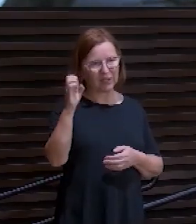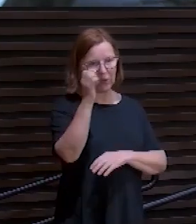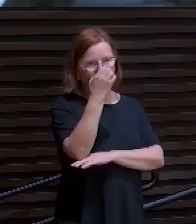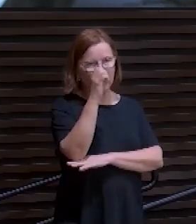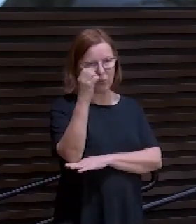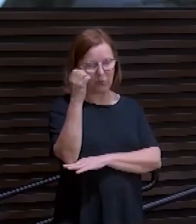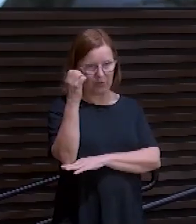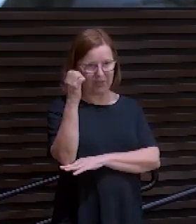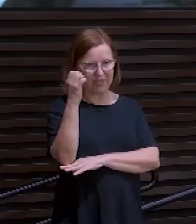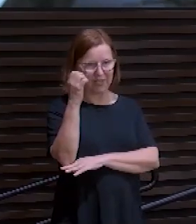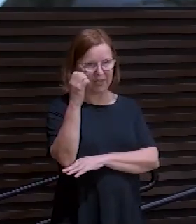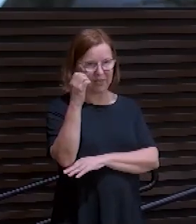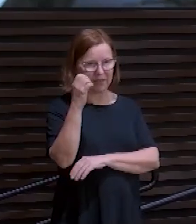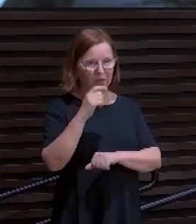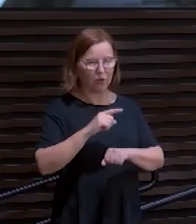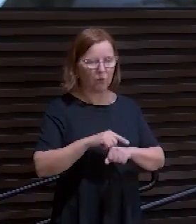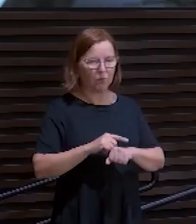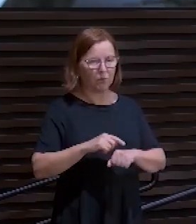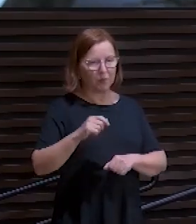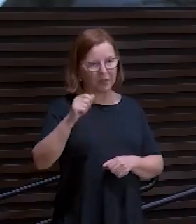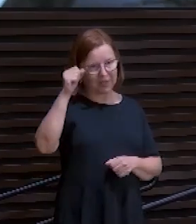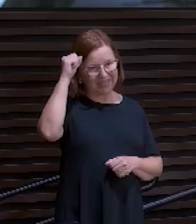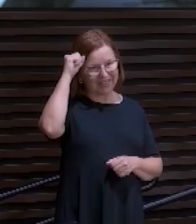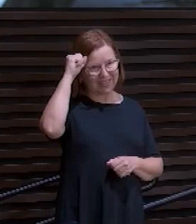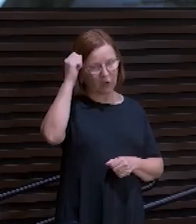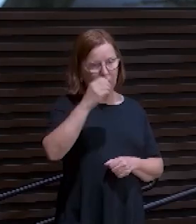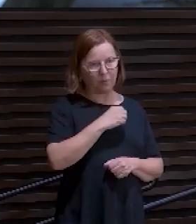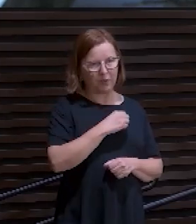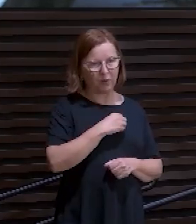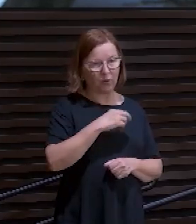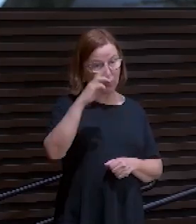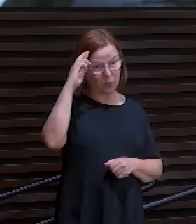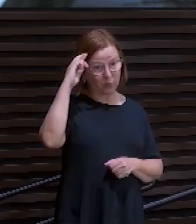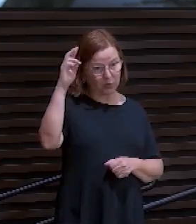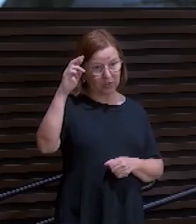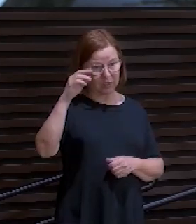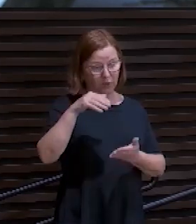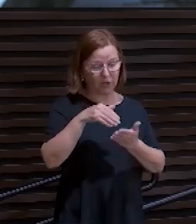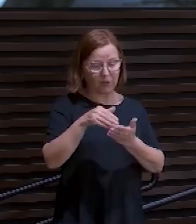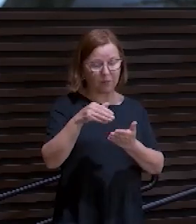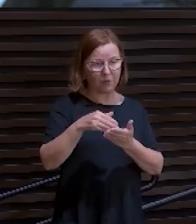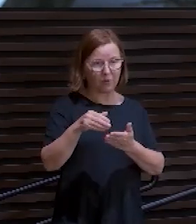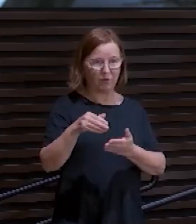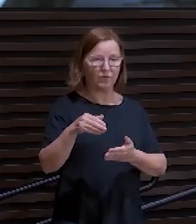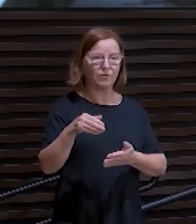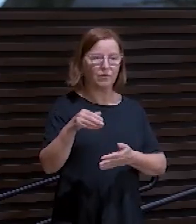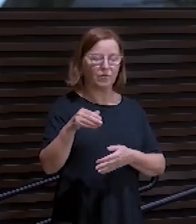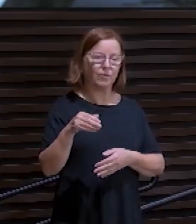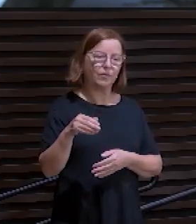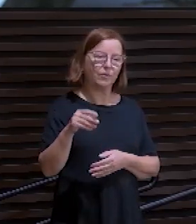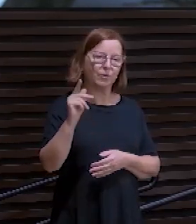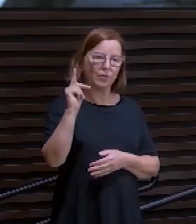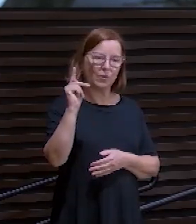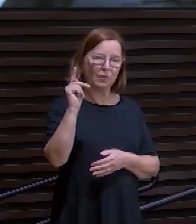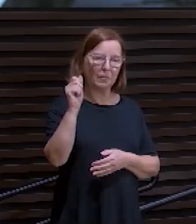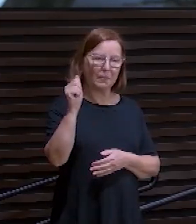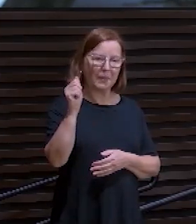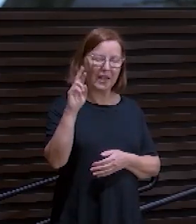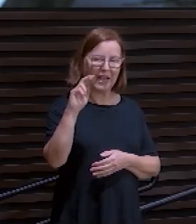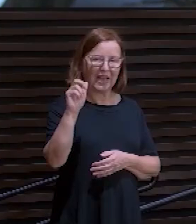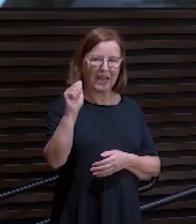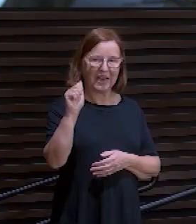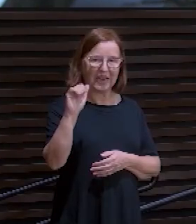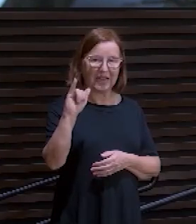do paraíso. E colocou anjos com espadas, impedindo a volta à presença